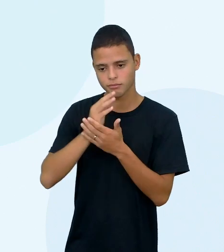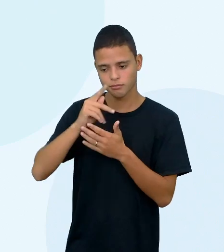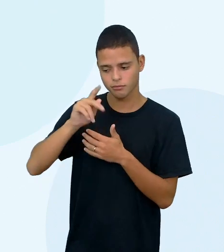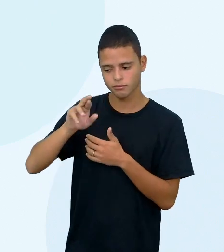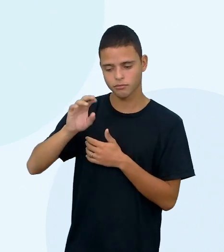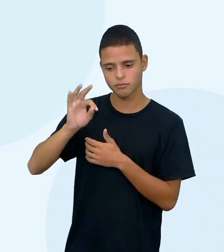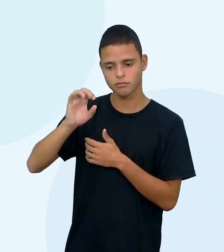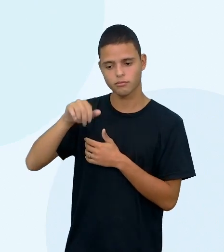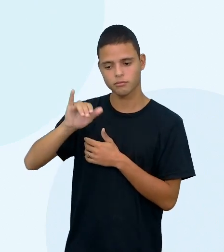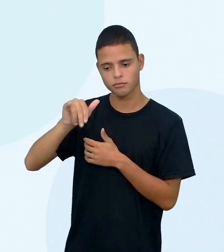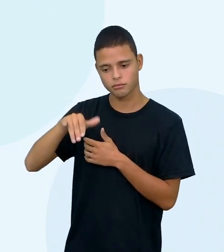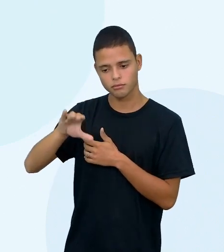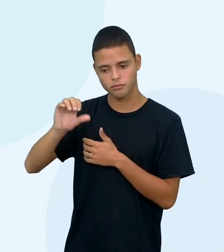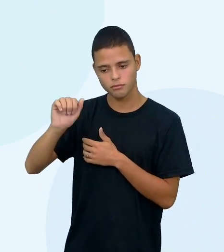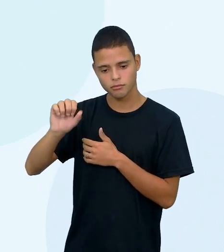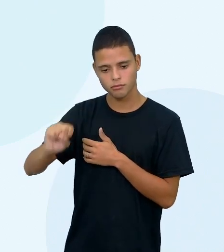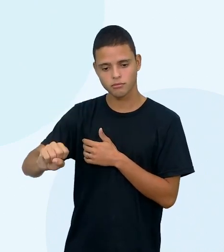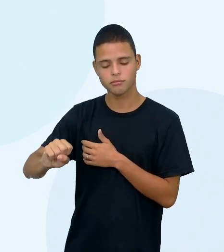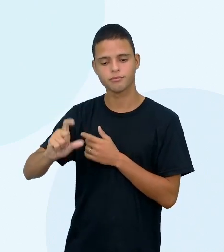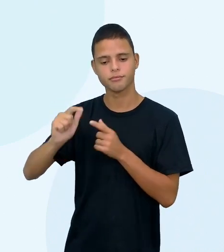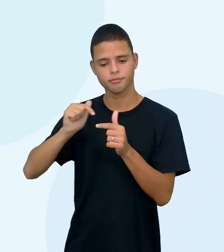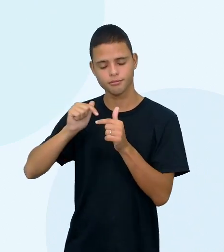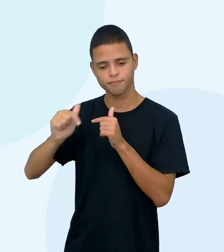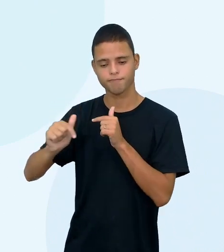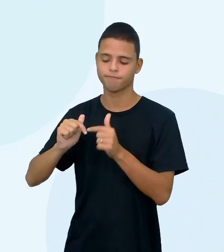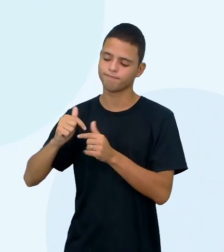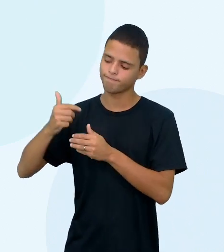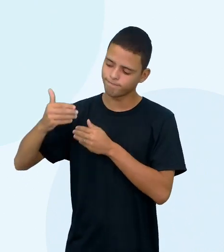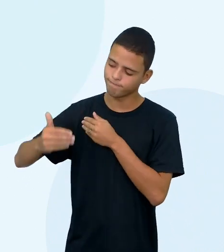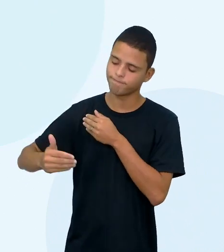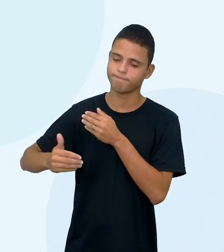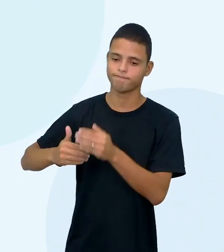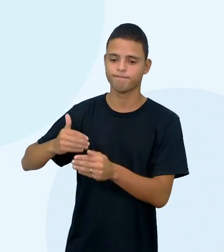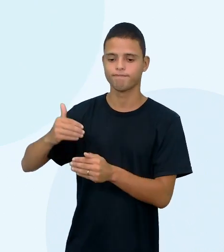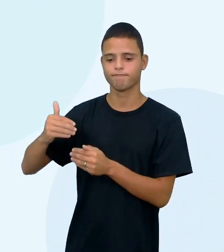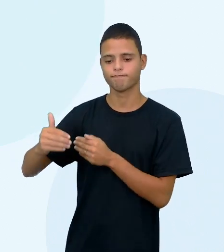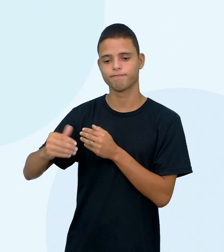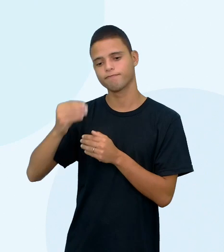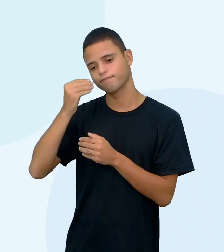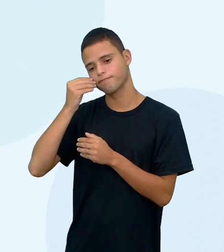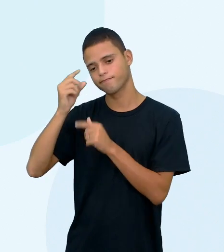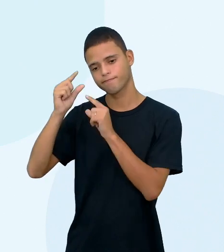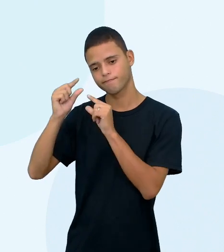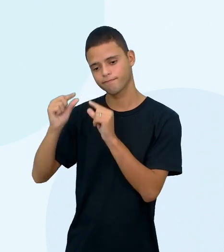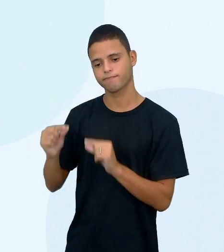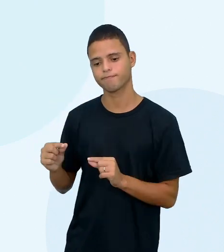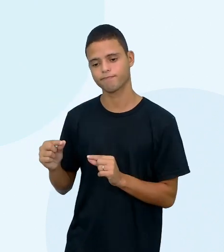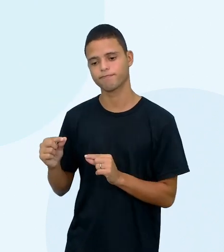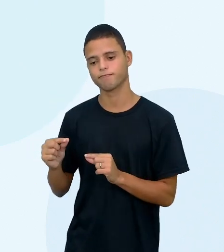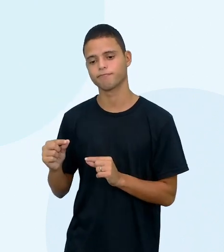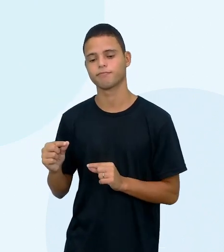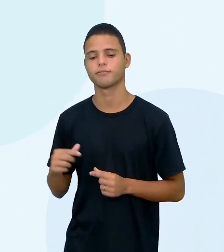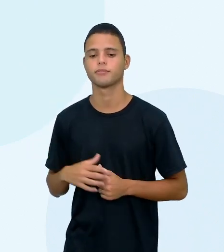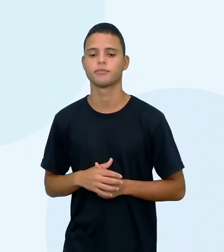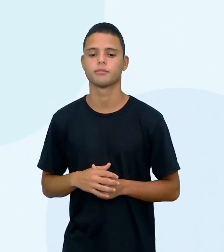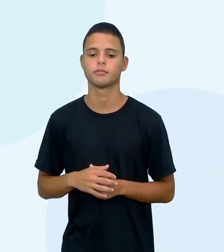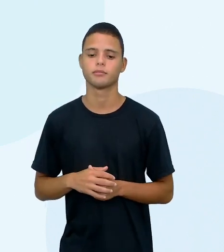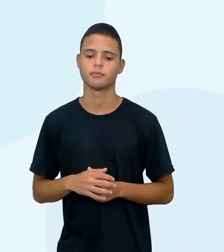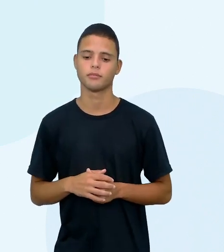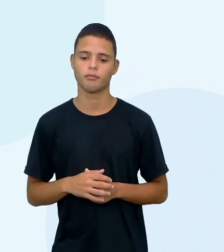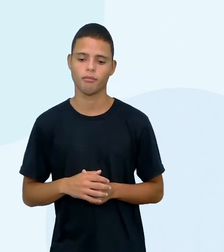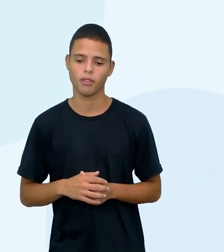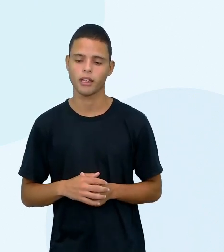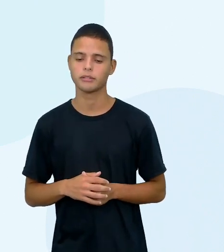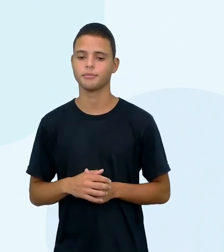né, que atuam, então, nesse processo de redução dessas macromoléculas em moléculas menores.